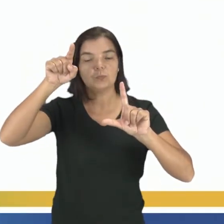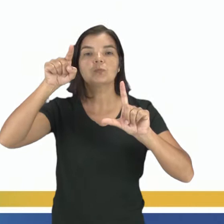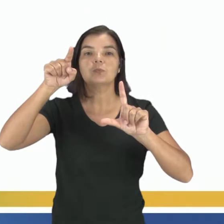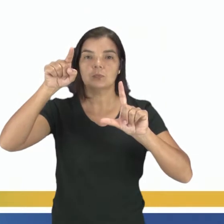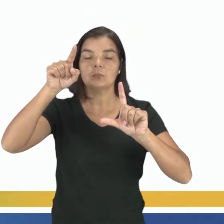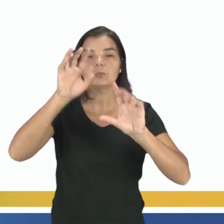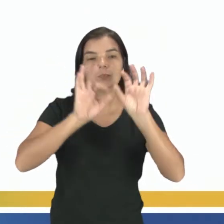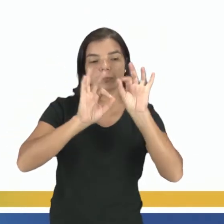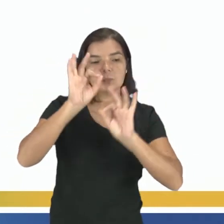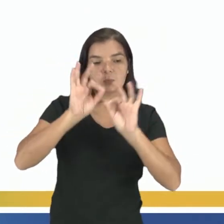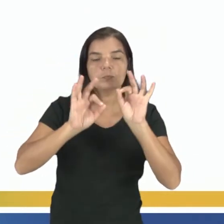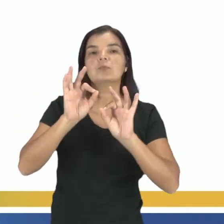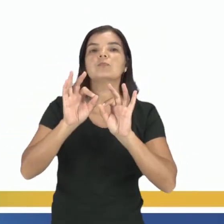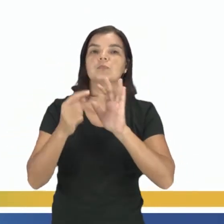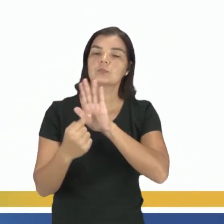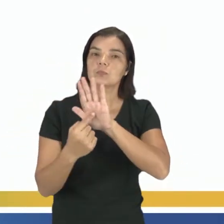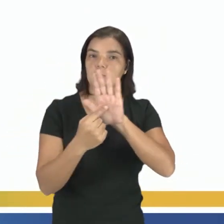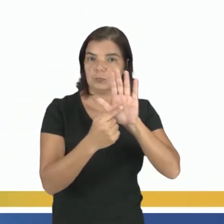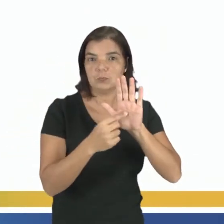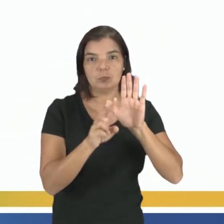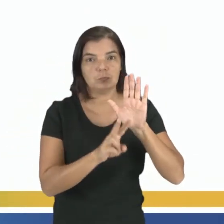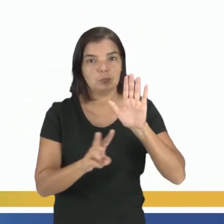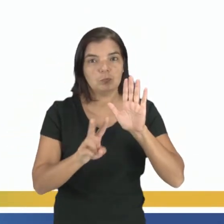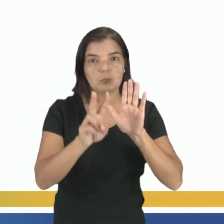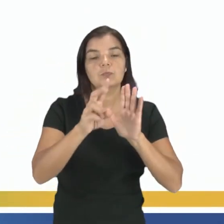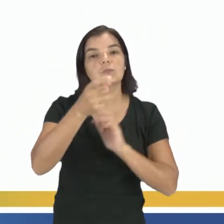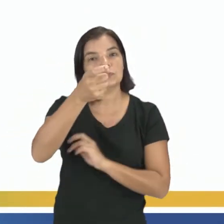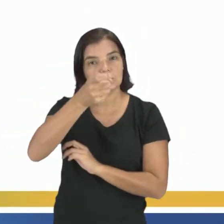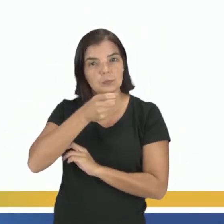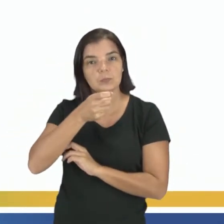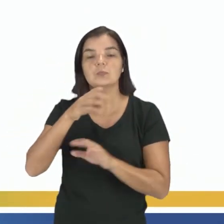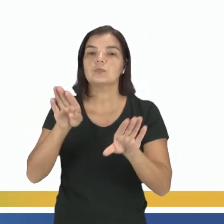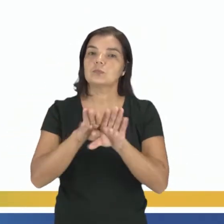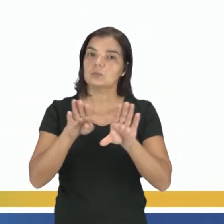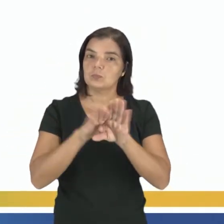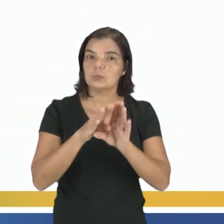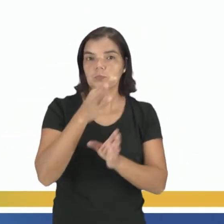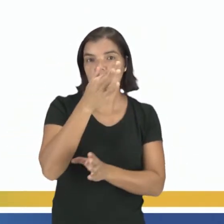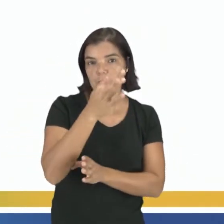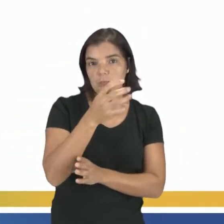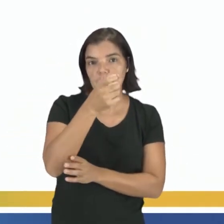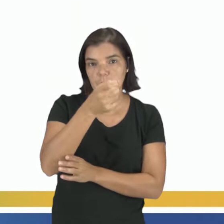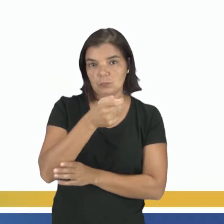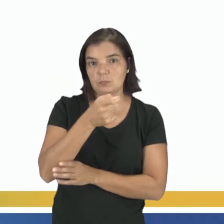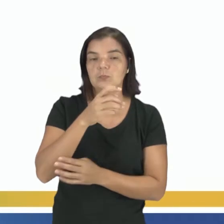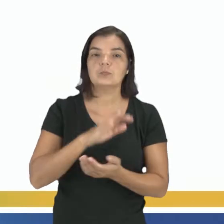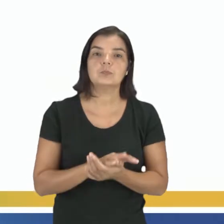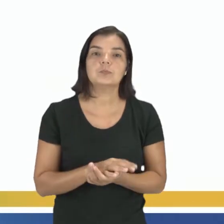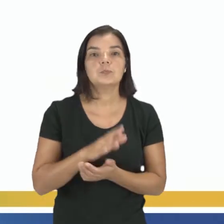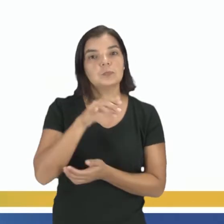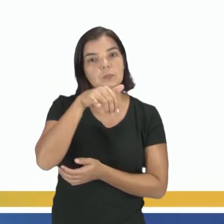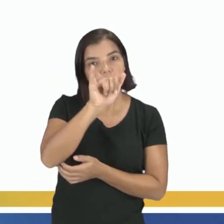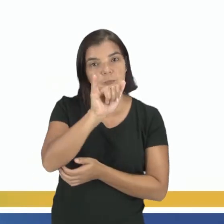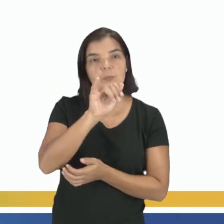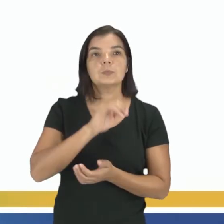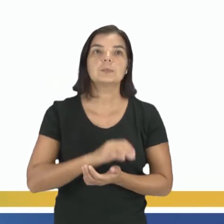pares ordenados, que relacionam os valores de x e os de f de x, ou seja, de